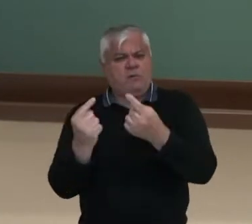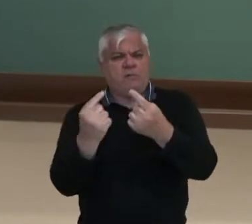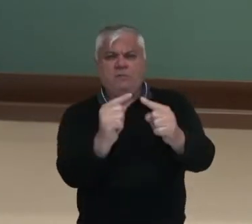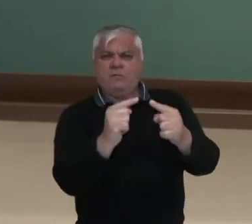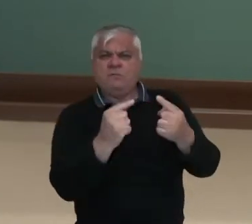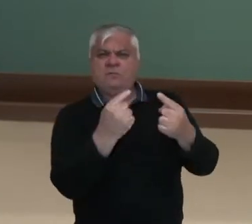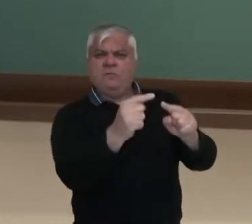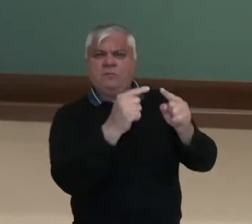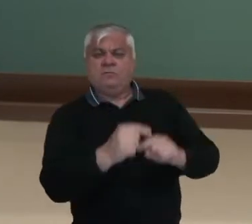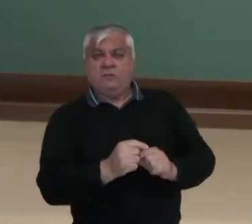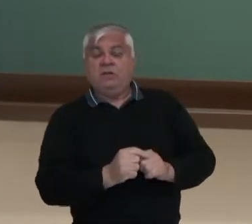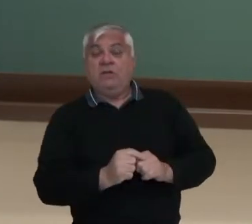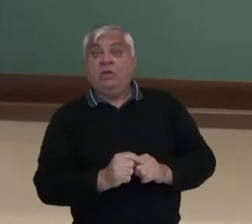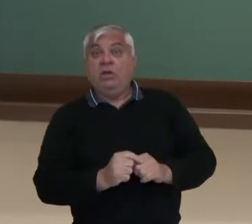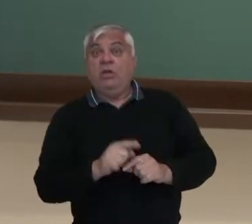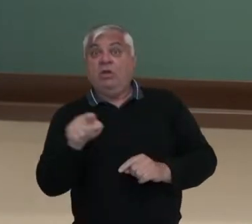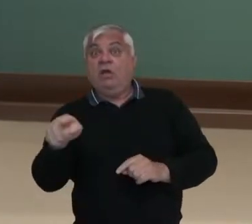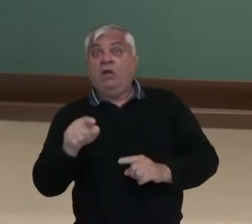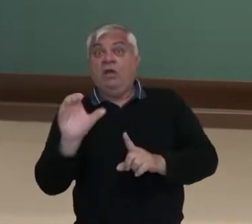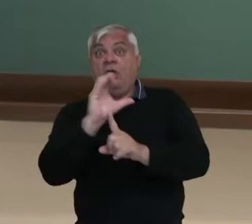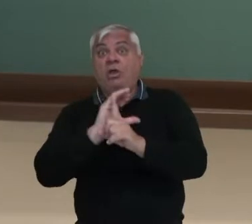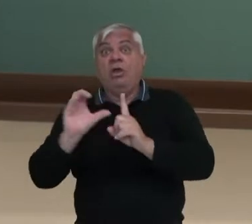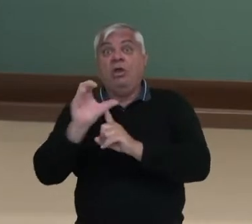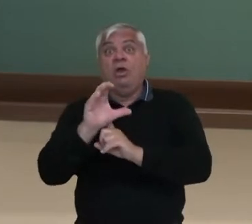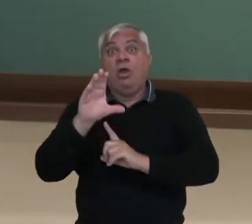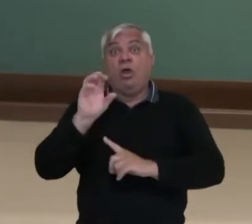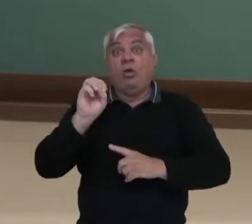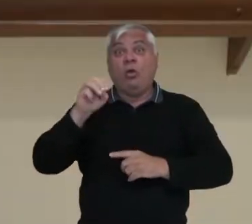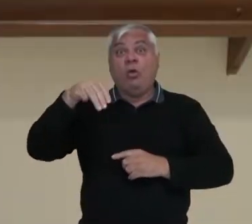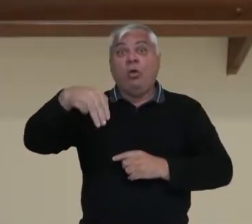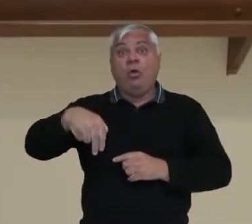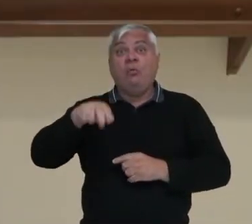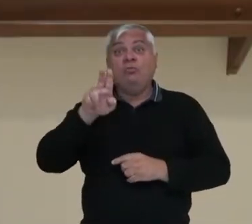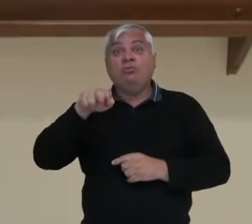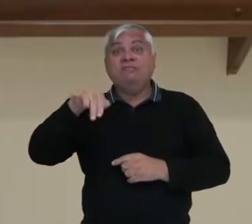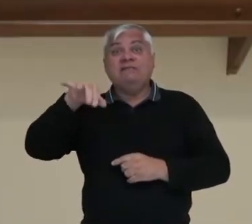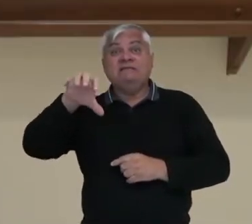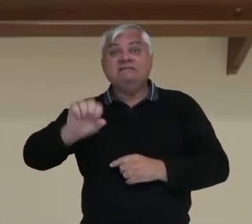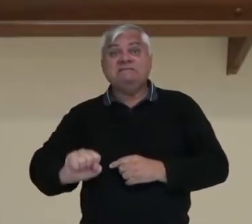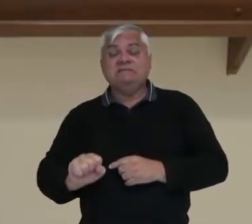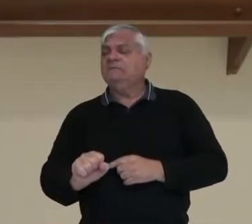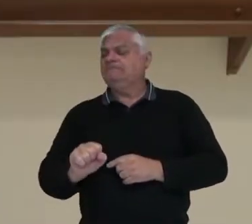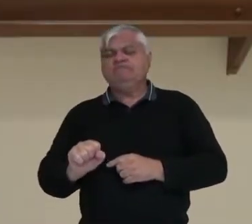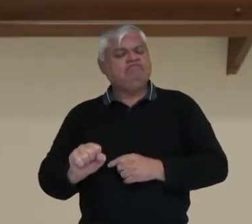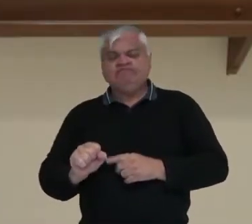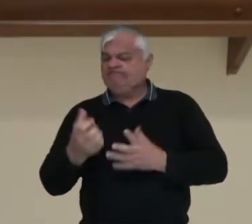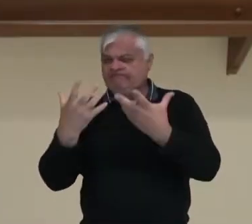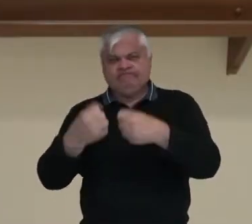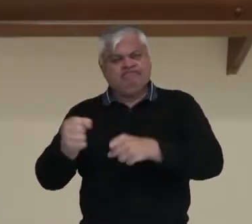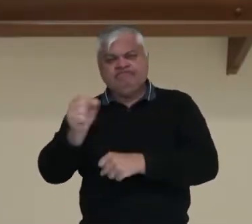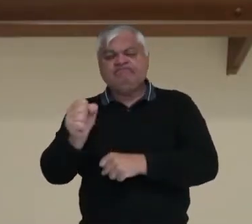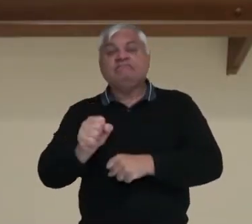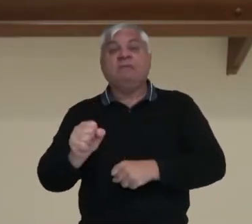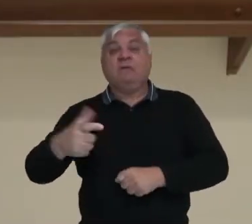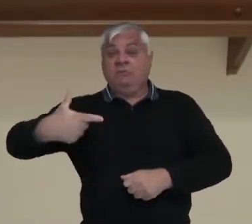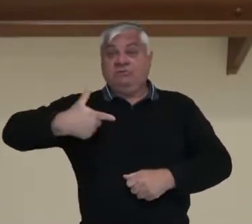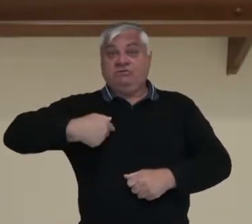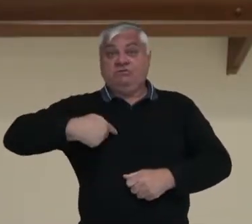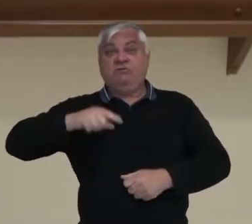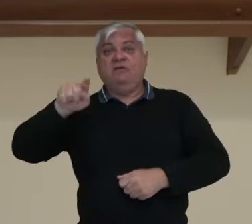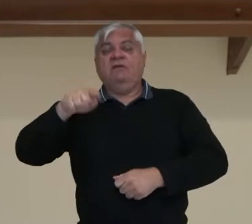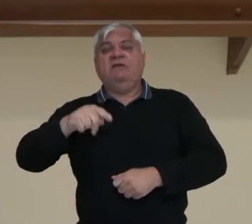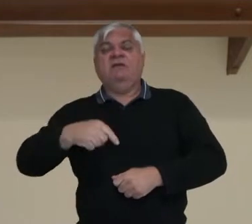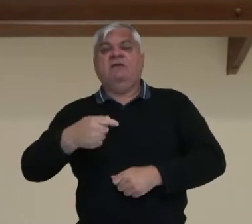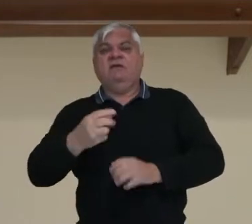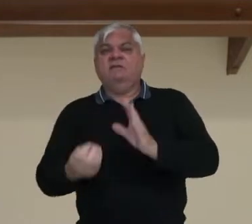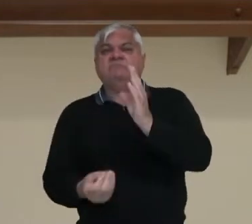poder comunista que poderia tomar conta do Brasil, Getúlio Vargas, então, ele vai instaurar um